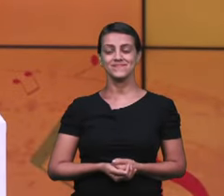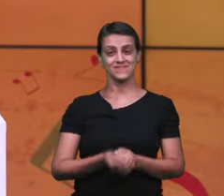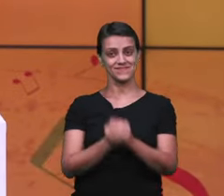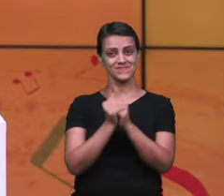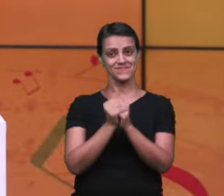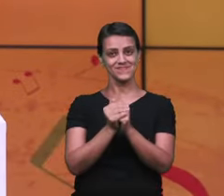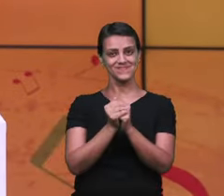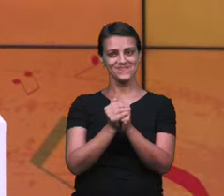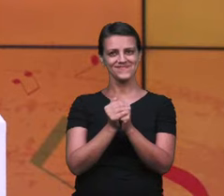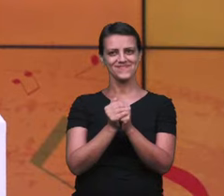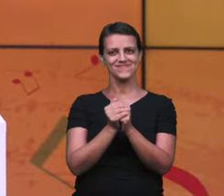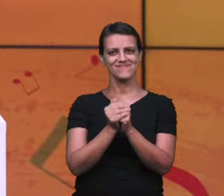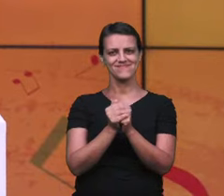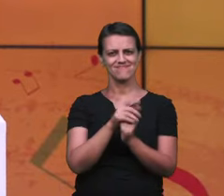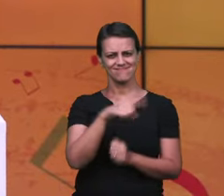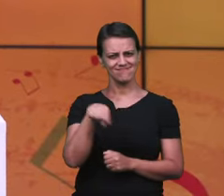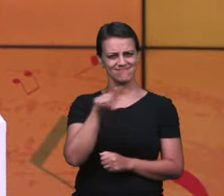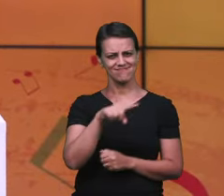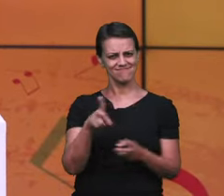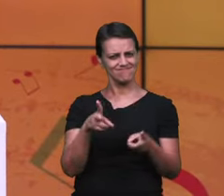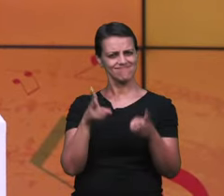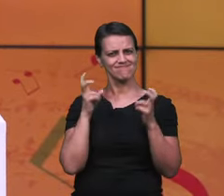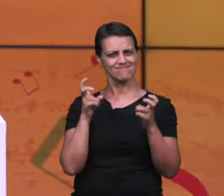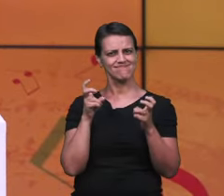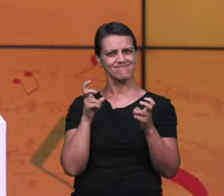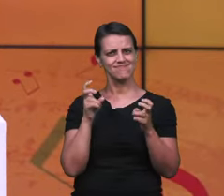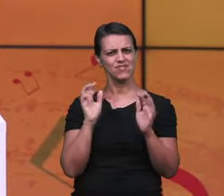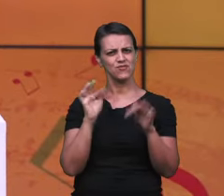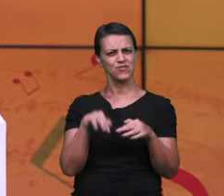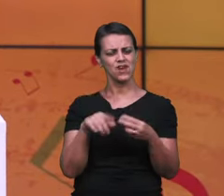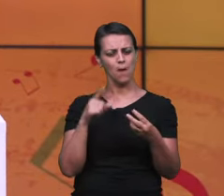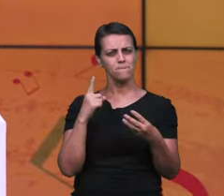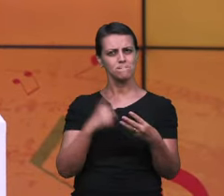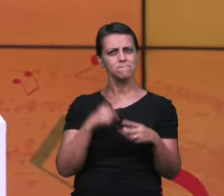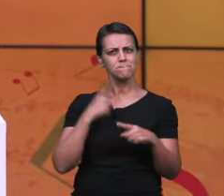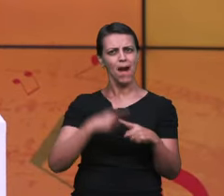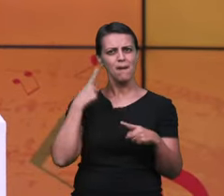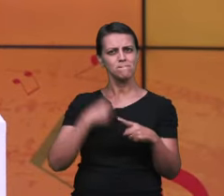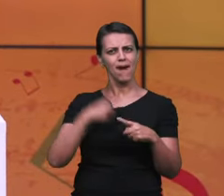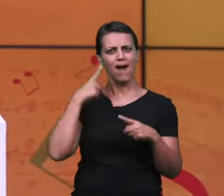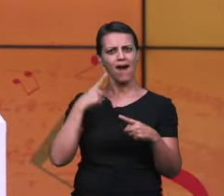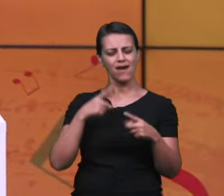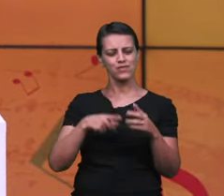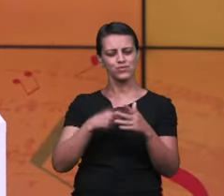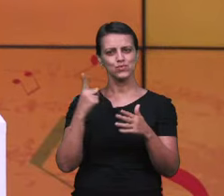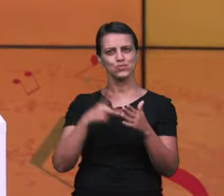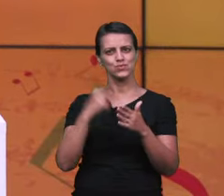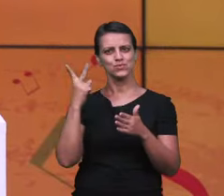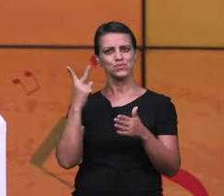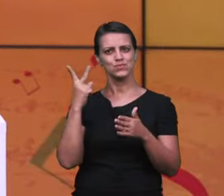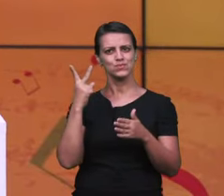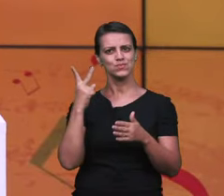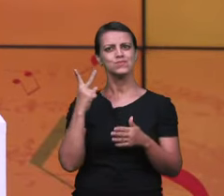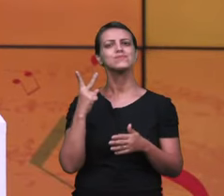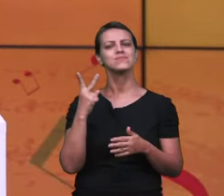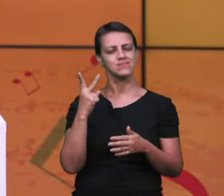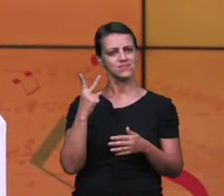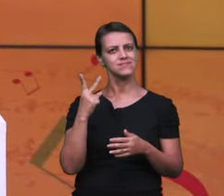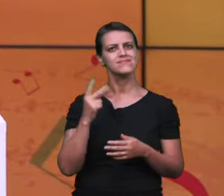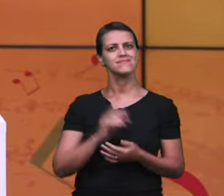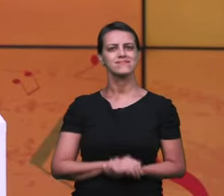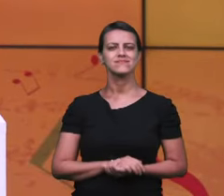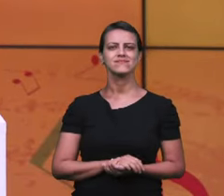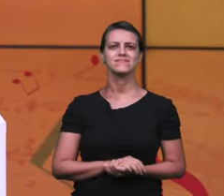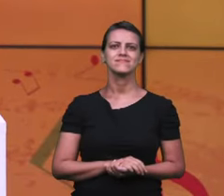Amém? Vocês viram que no finalzinho a tia tocou duas vezes? Tan, tan. É assim